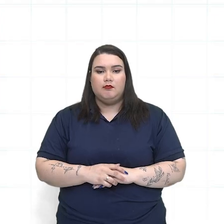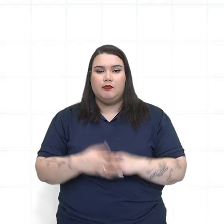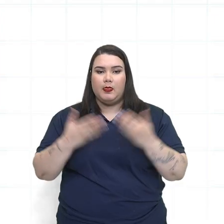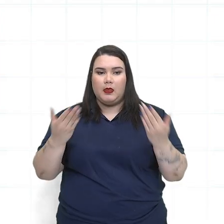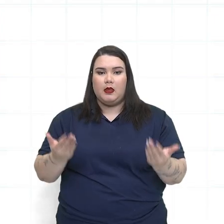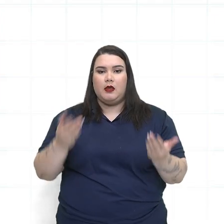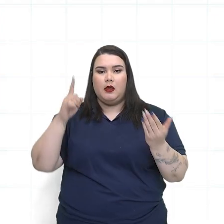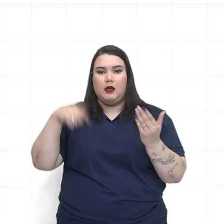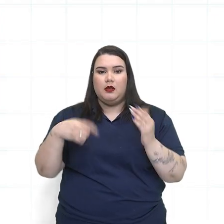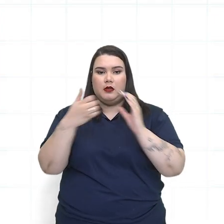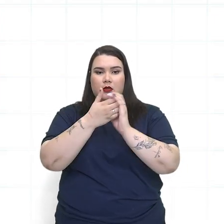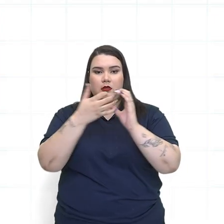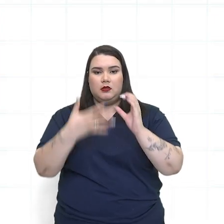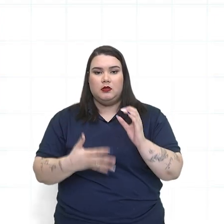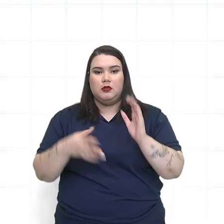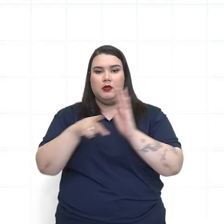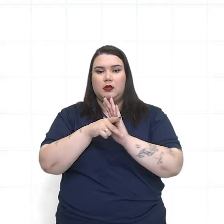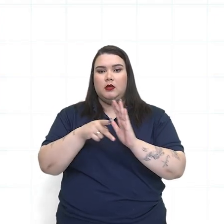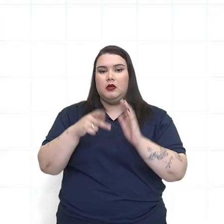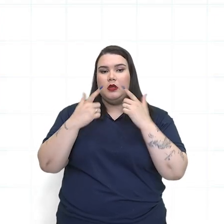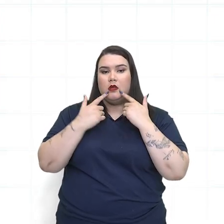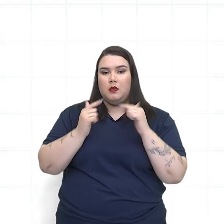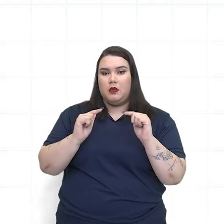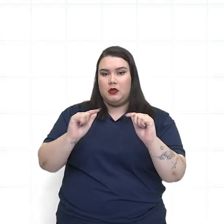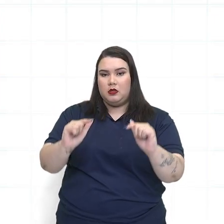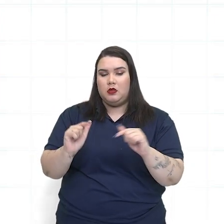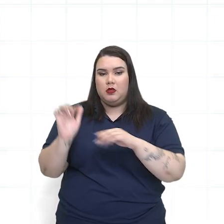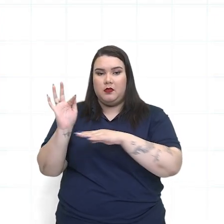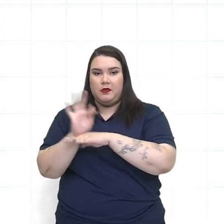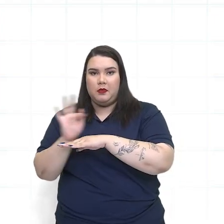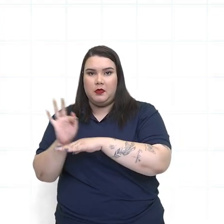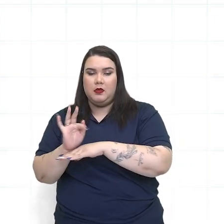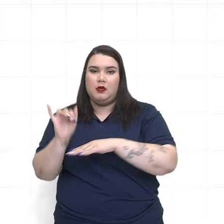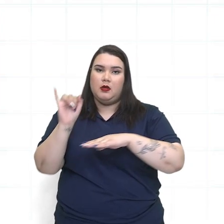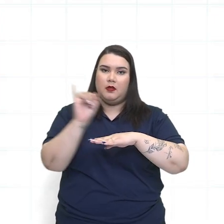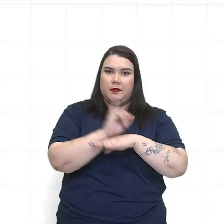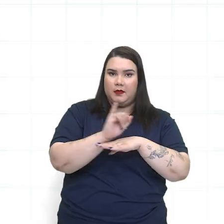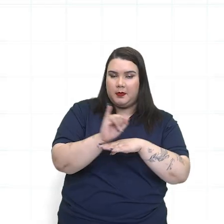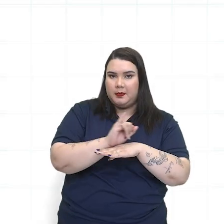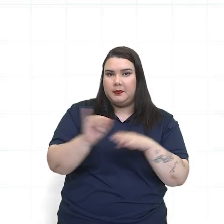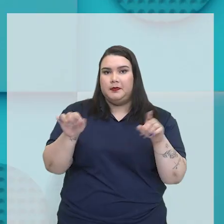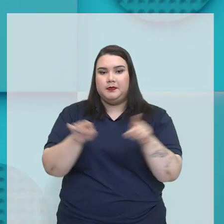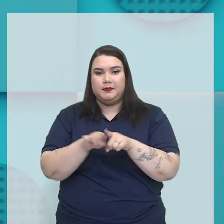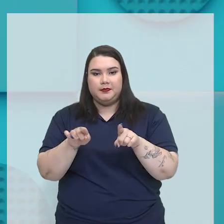essas são as características da linguagem coloquial e também da